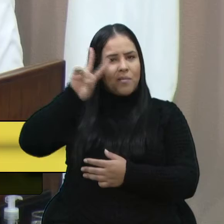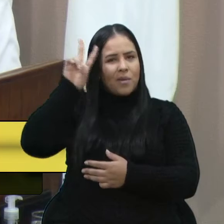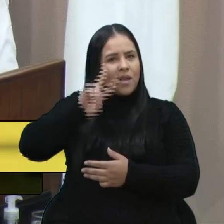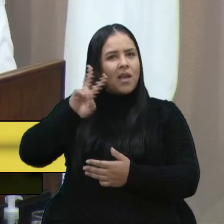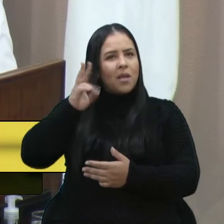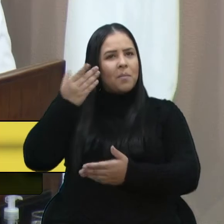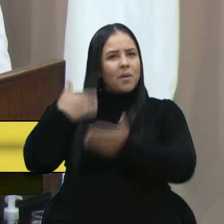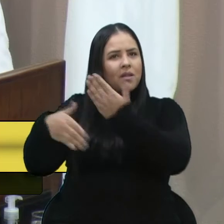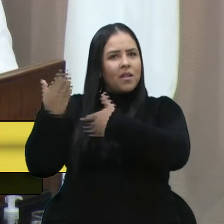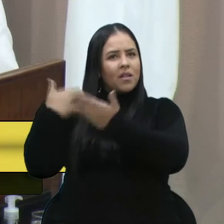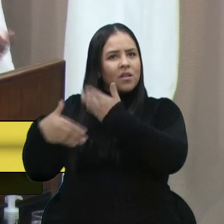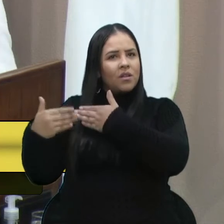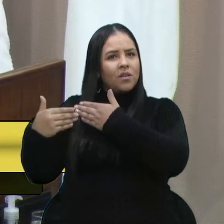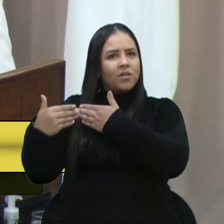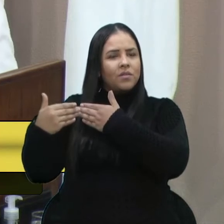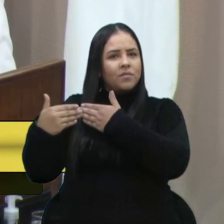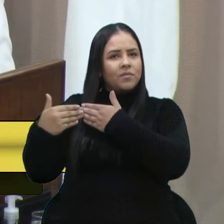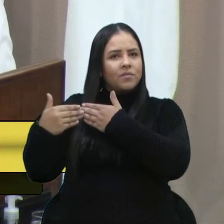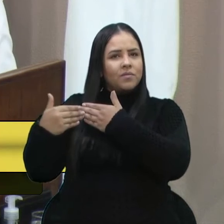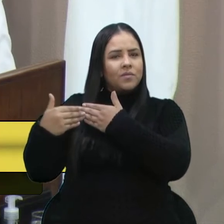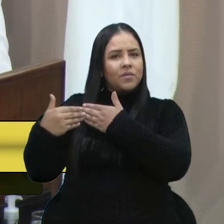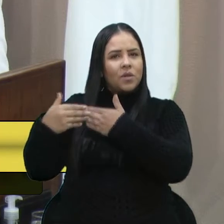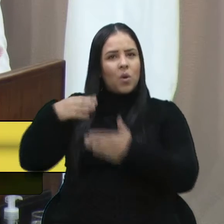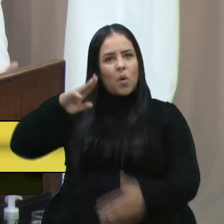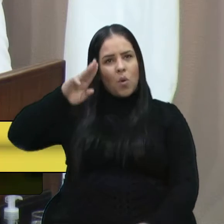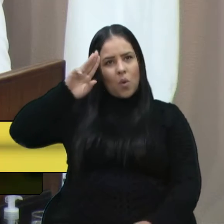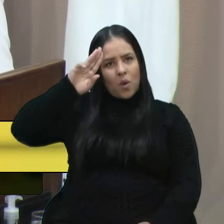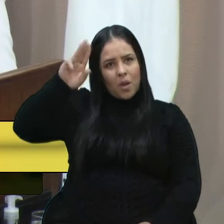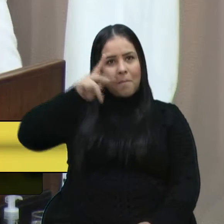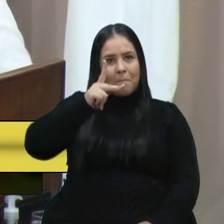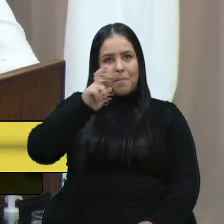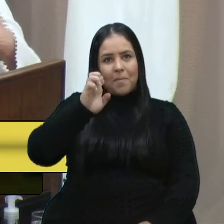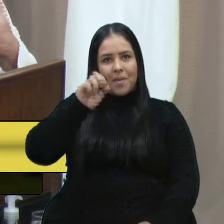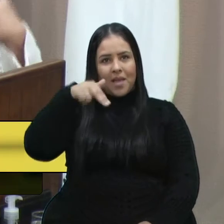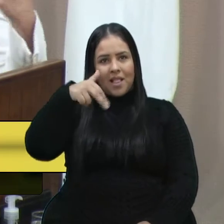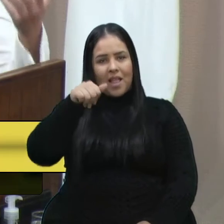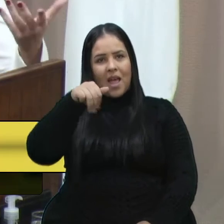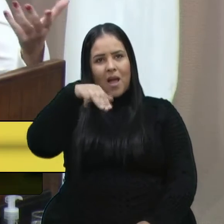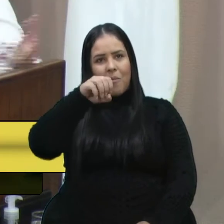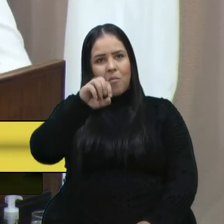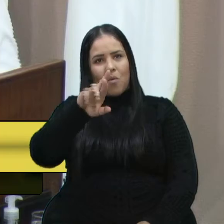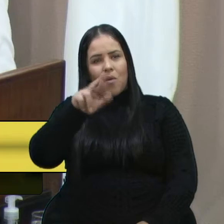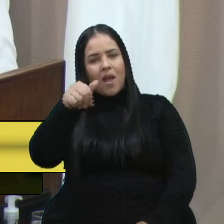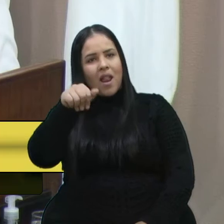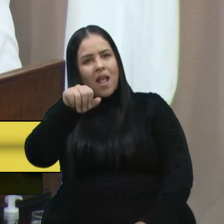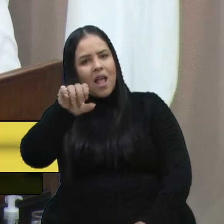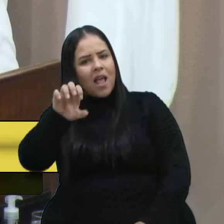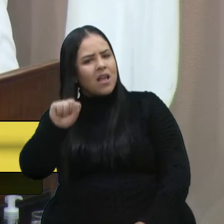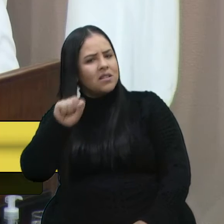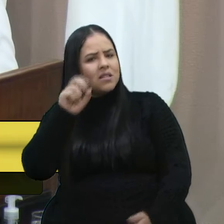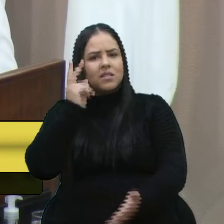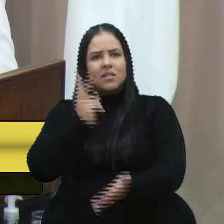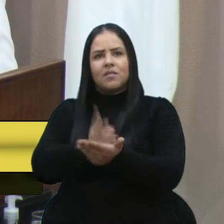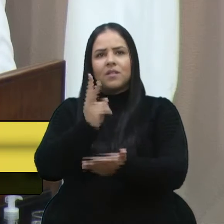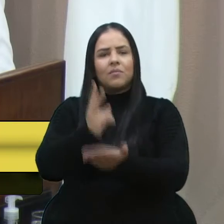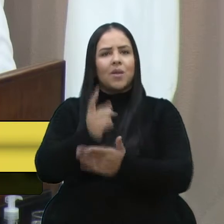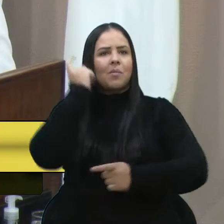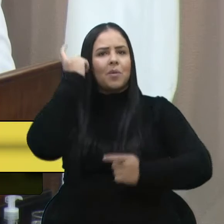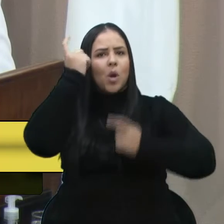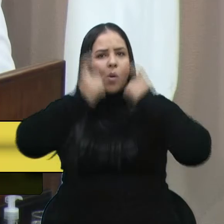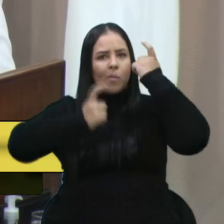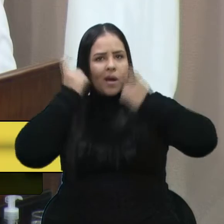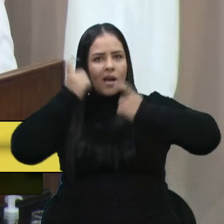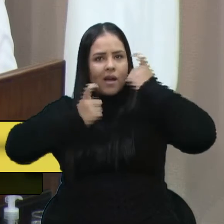primeiro intendente, foi o coronel Pena de Moraes, e de lá para cá sempre foi uma